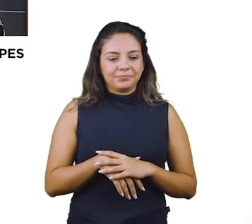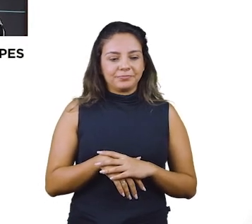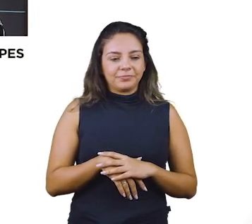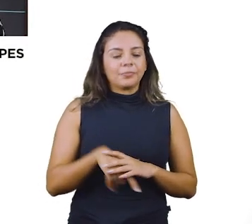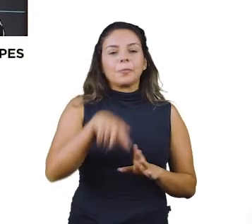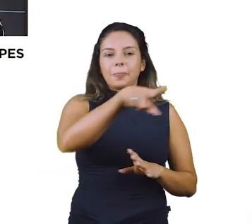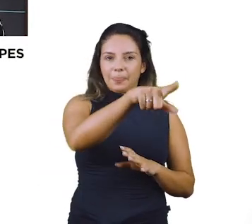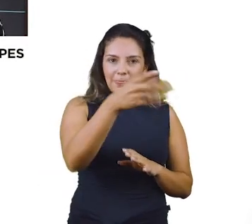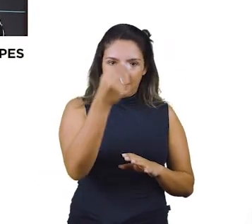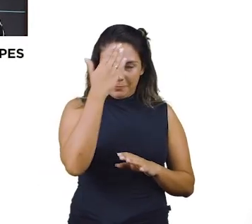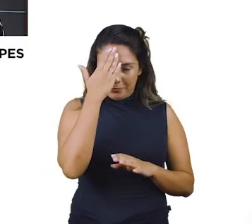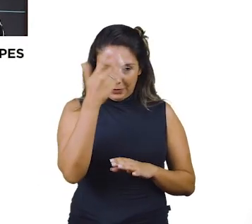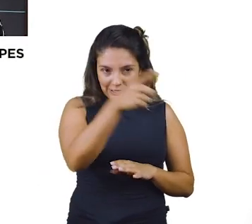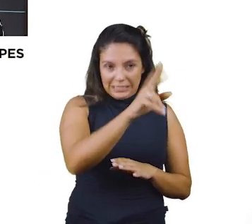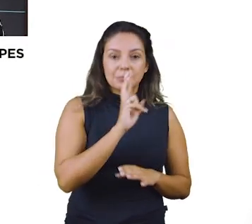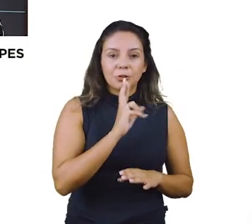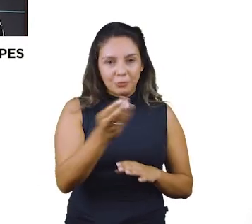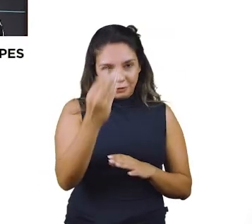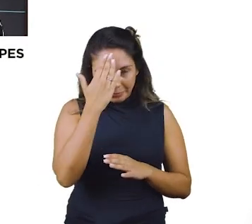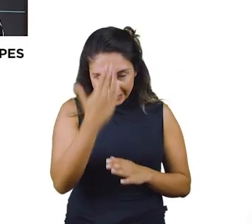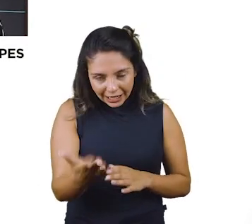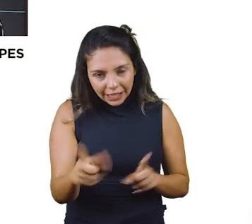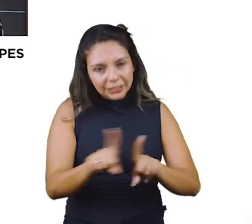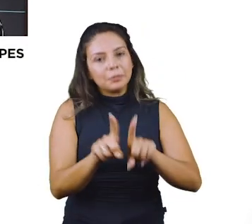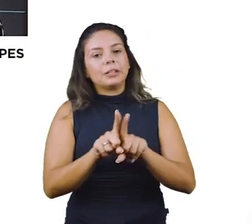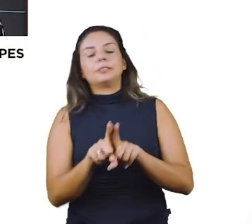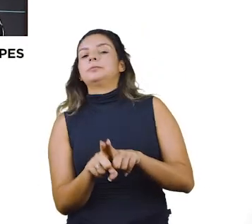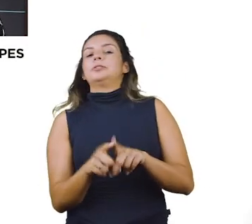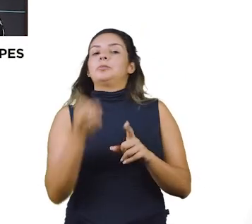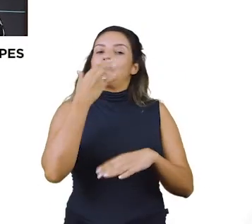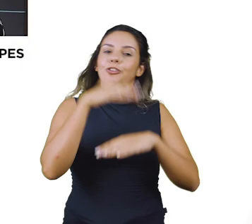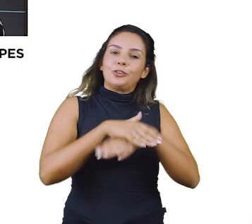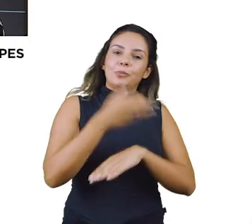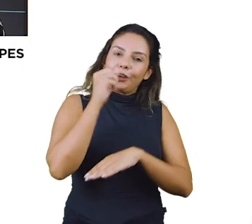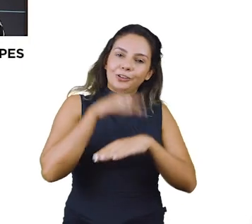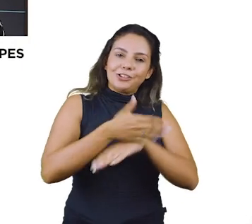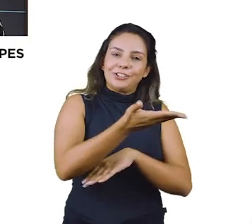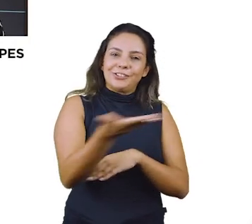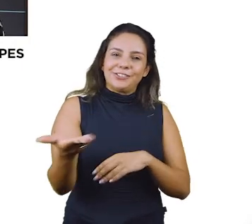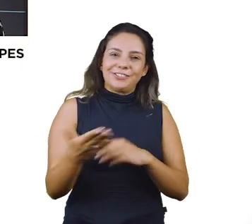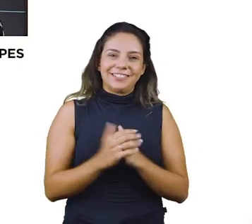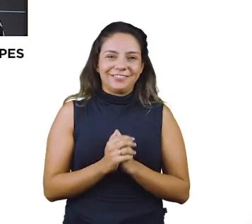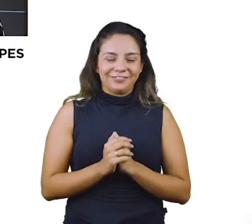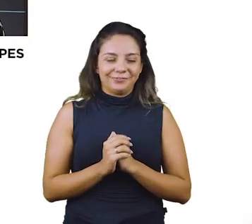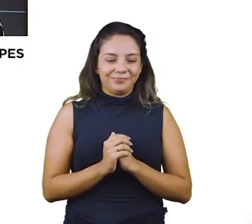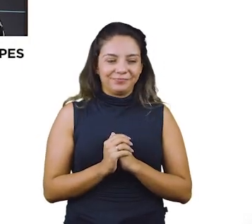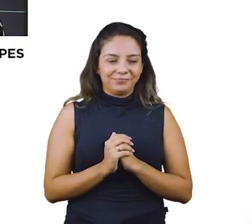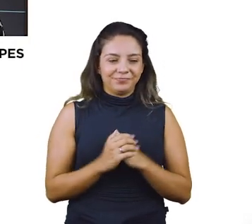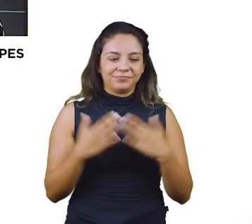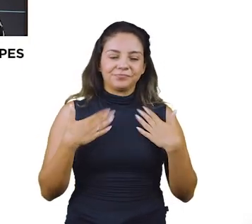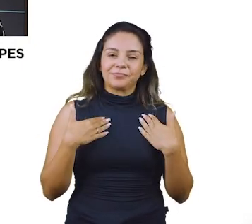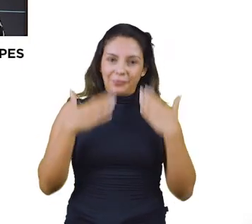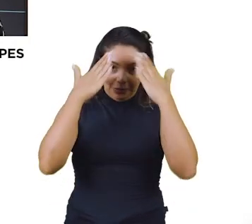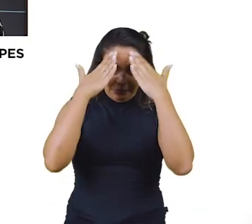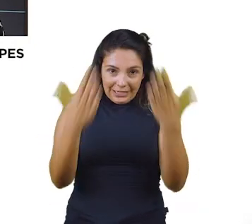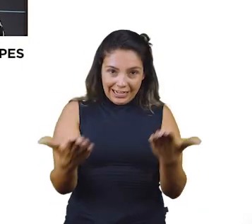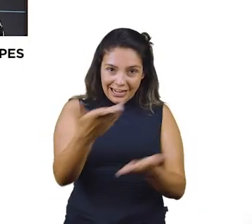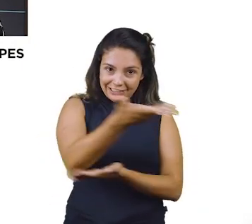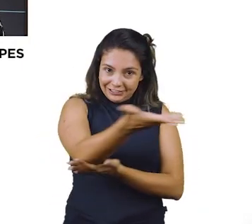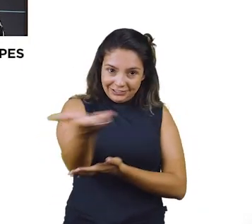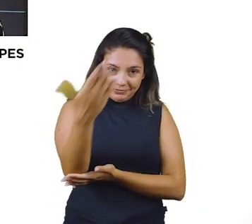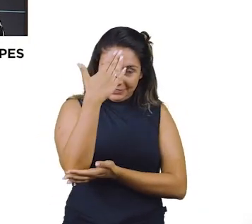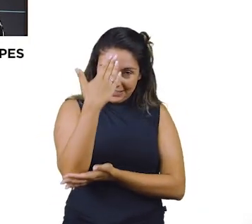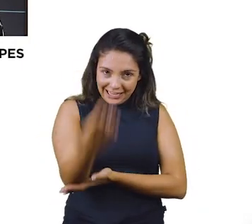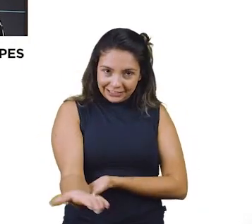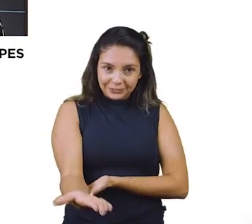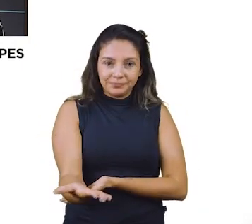E eu também, boa noite, muito obrigado e uma boa noite a todos. Obrigado a vocês, foi muito bacana.